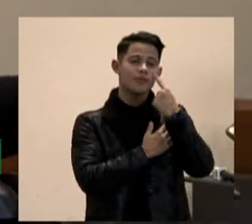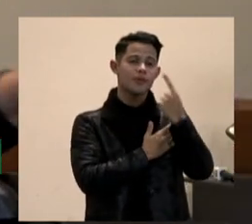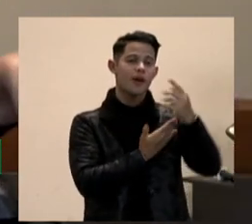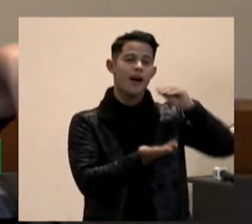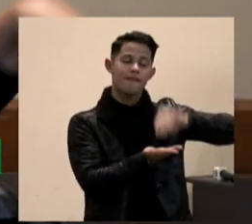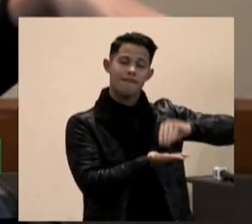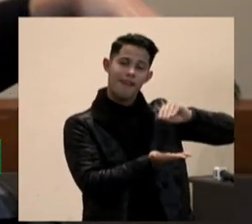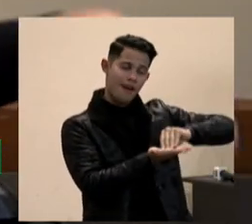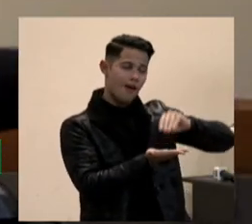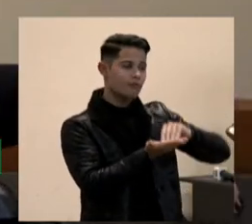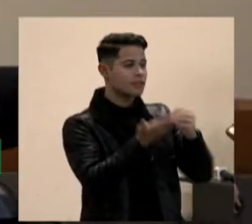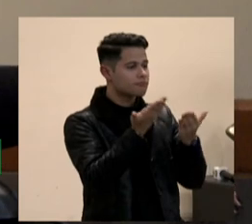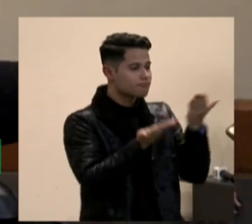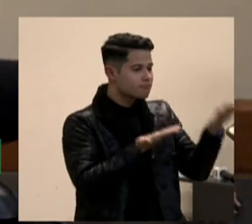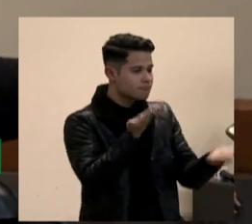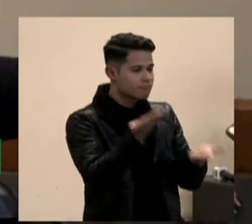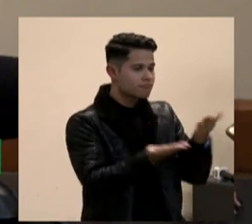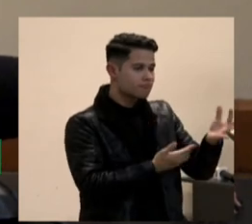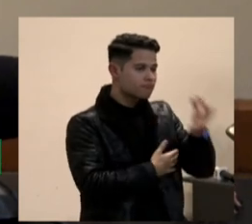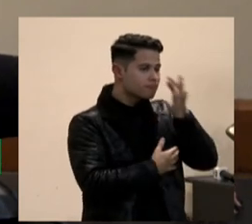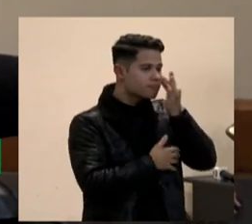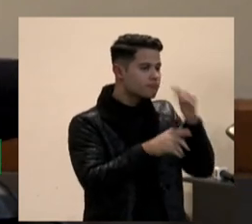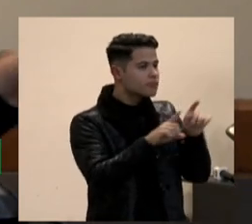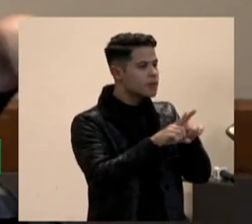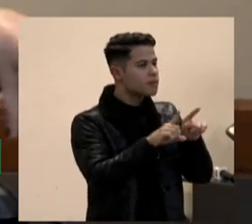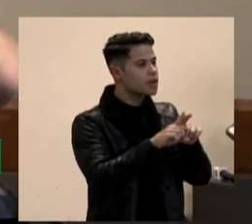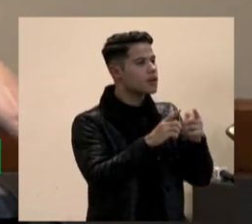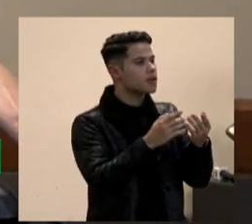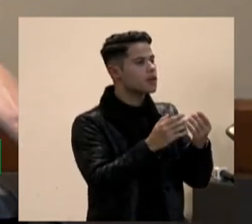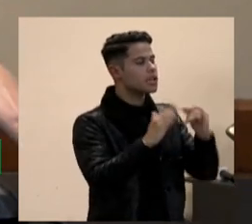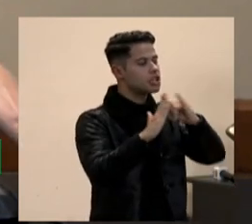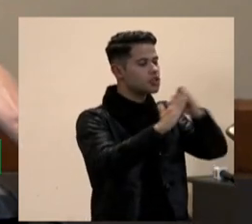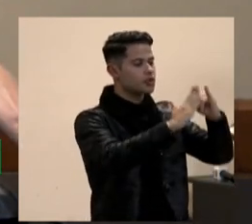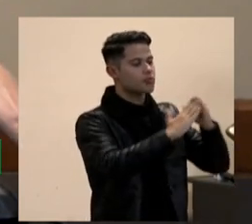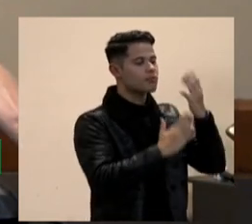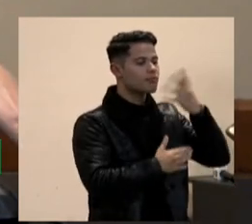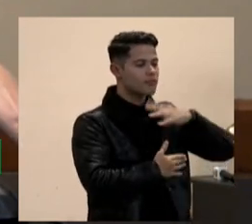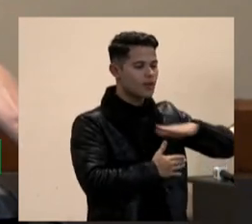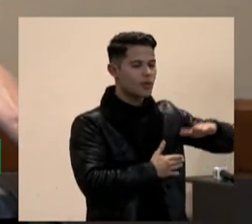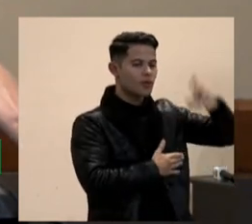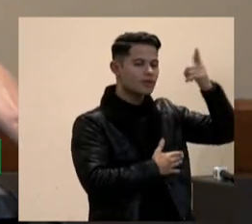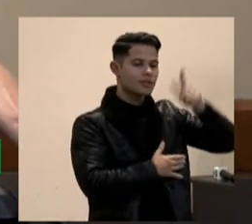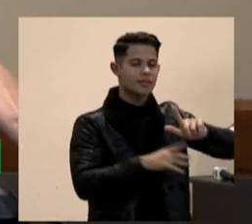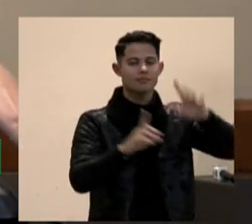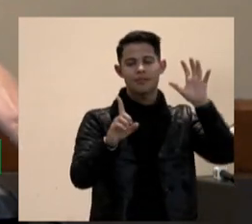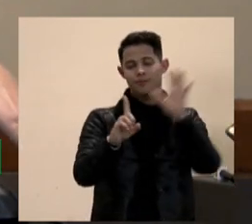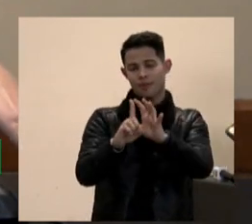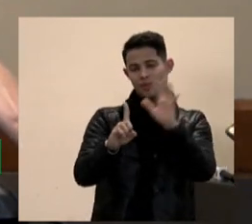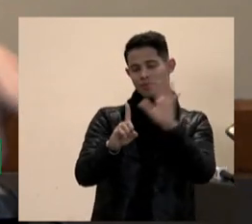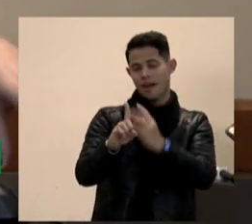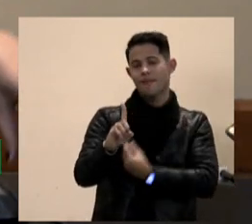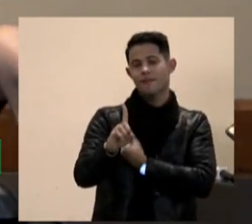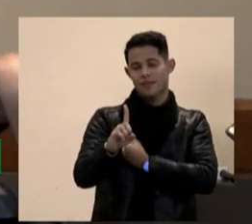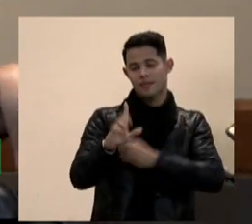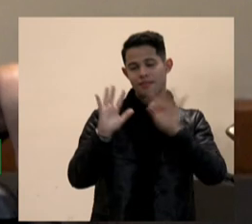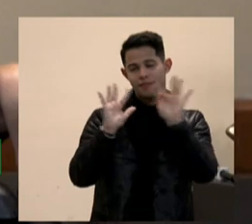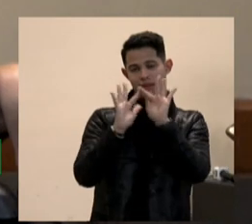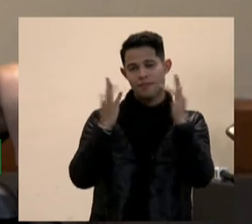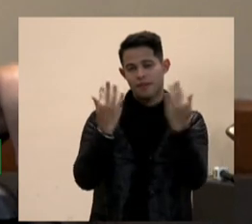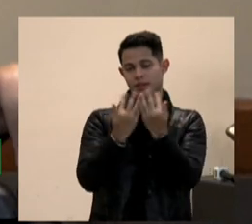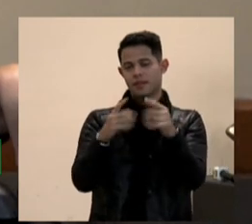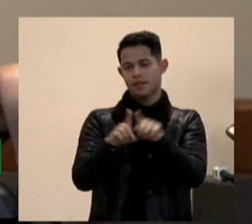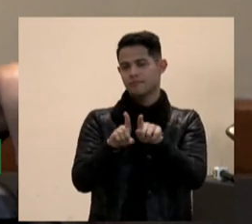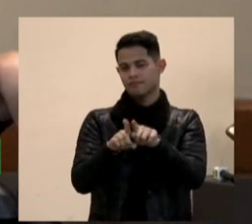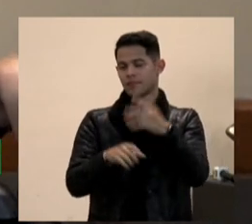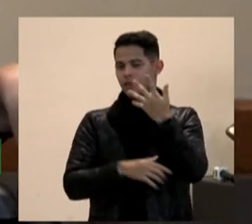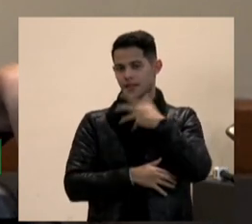presencial, né, a presença das instituições de educação infantil afetou a organização de vida das famílias. Portanto, é uma das poucas